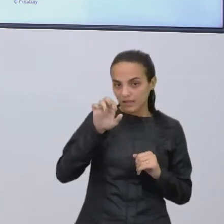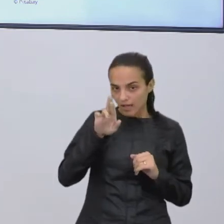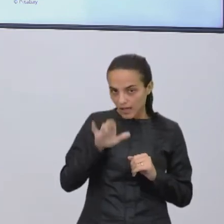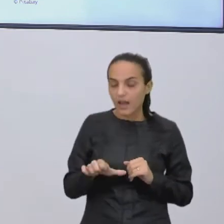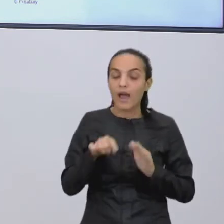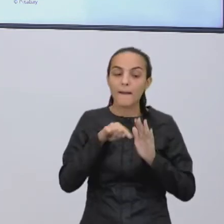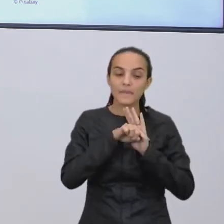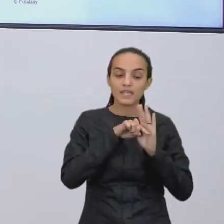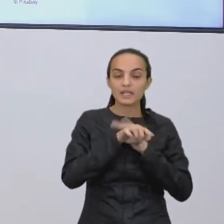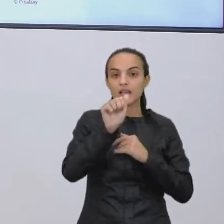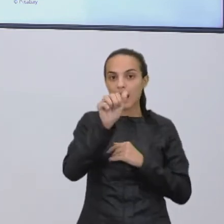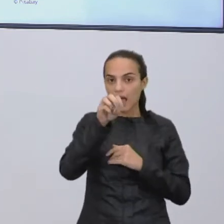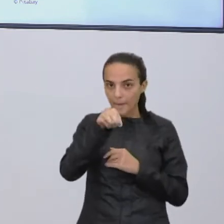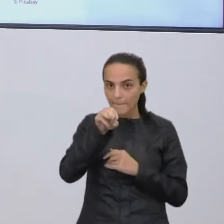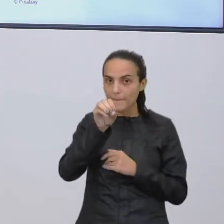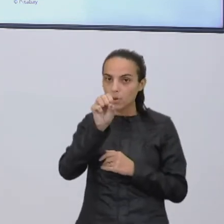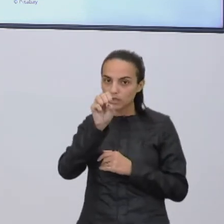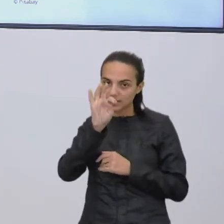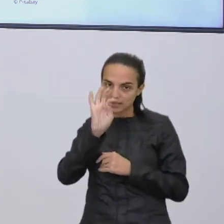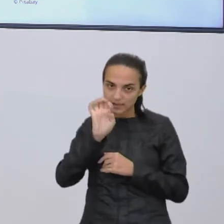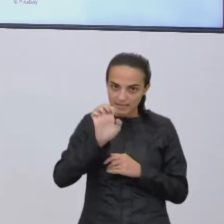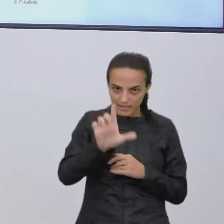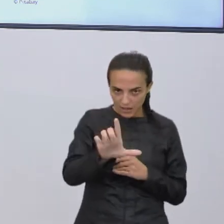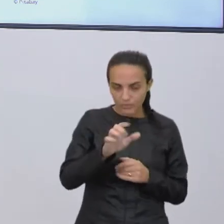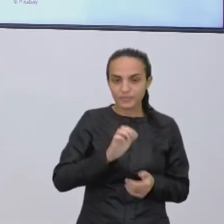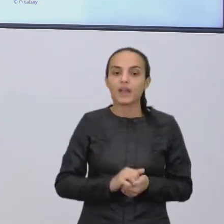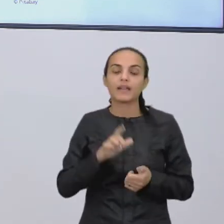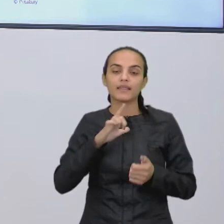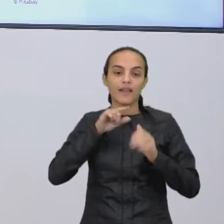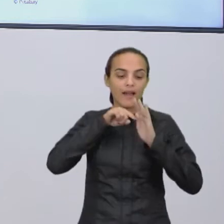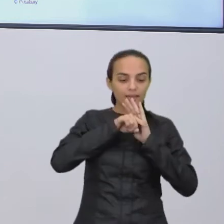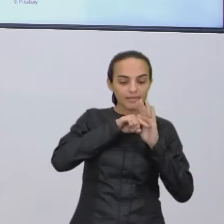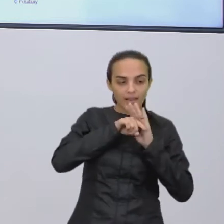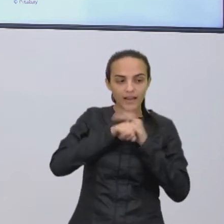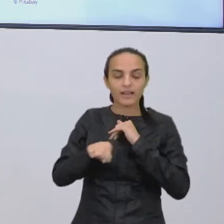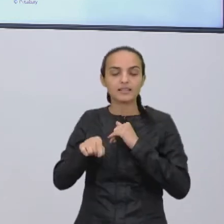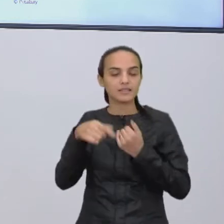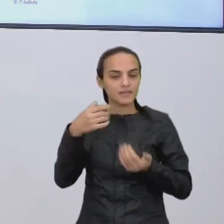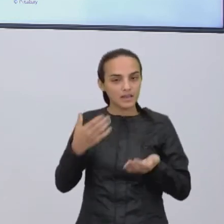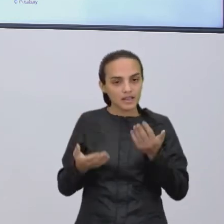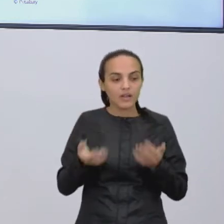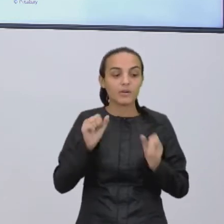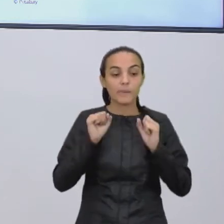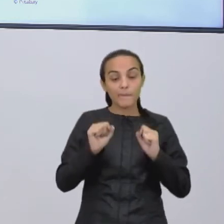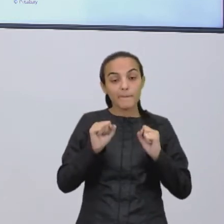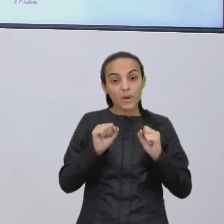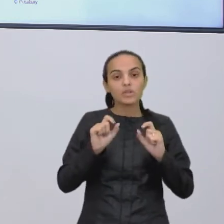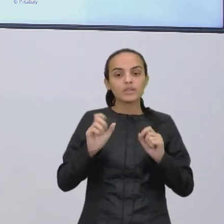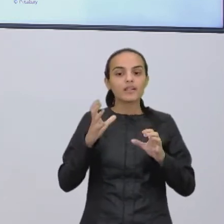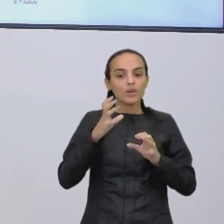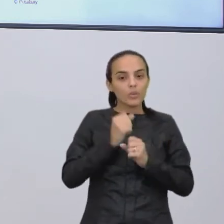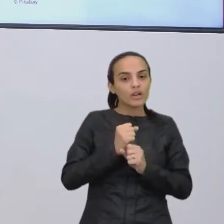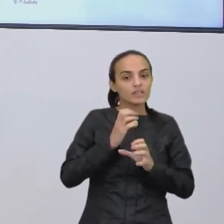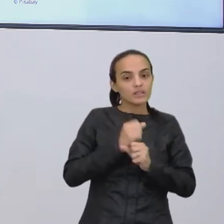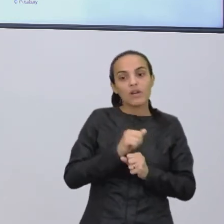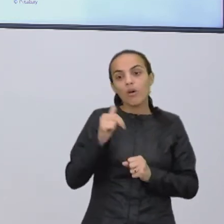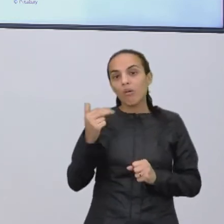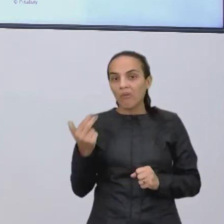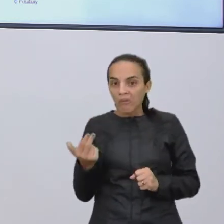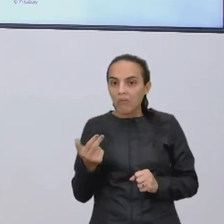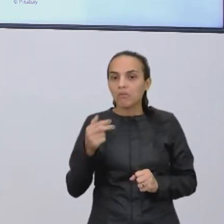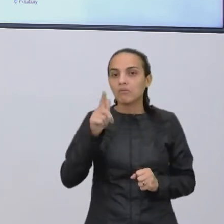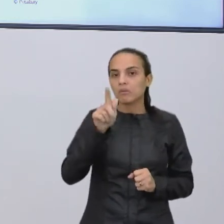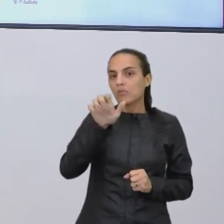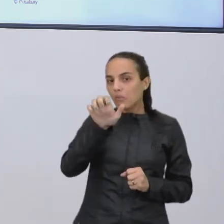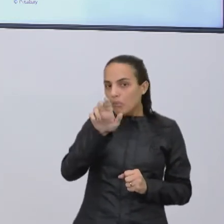pesquisa amostral. Se for amostral, temos a análise aí das variáveis, que podem ser o quê? Quantitativas ou qualitativas, né, dos